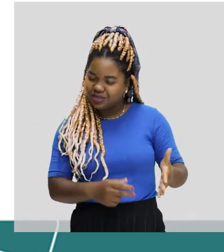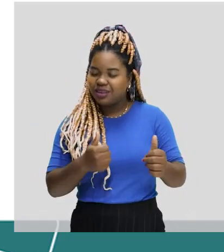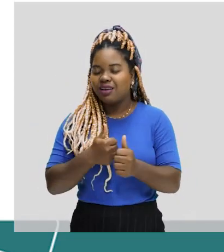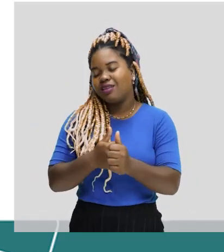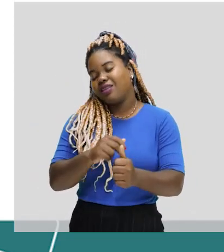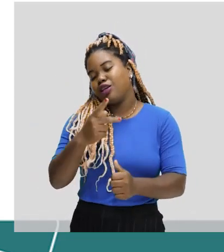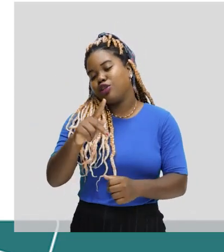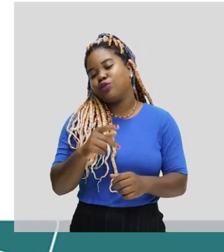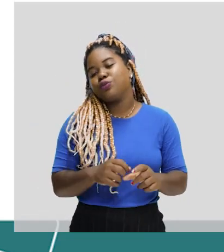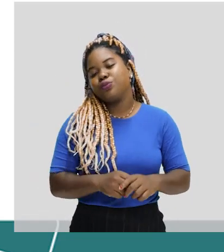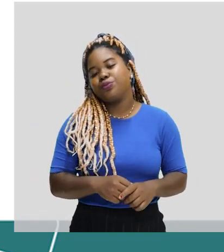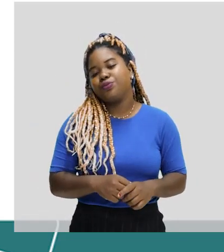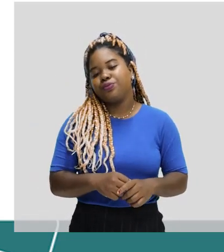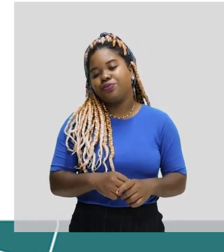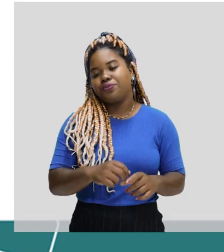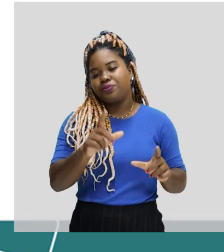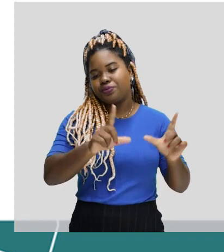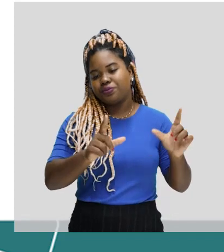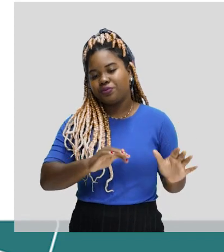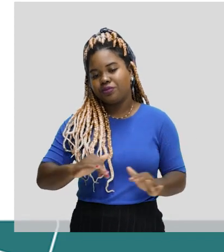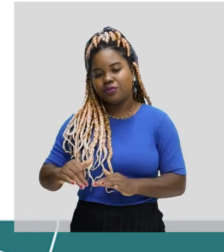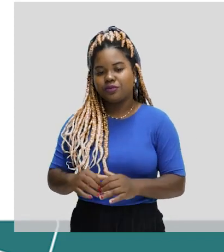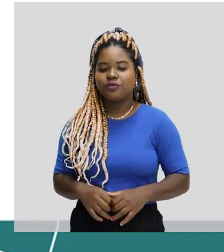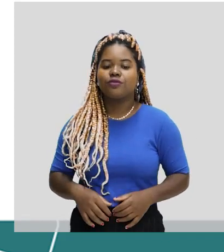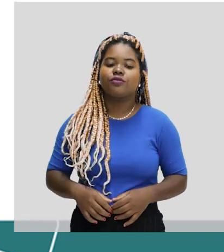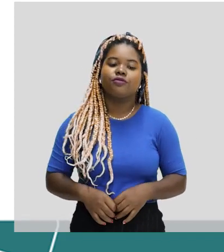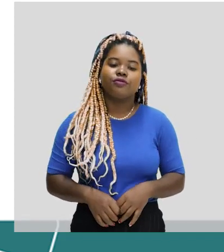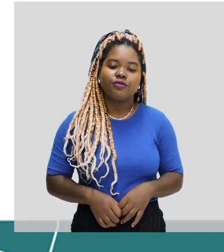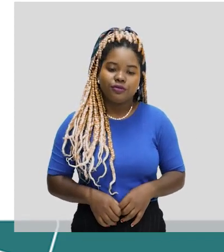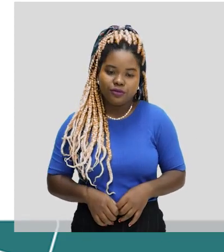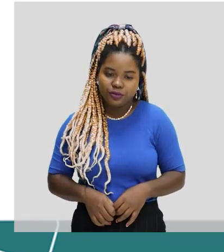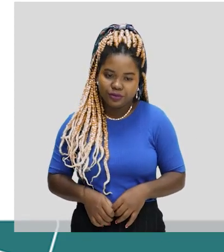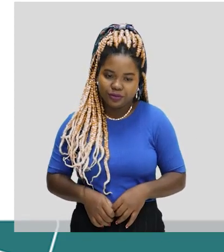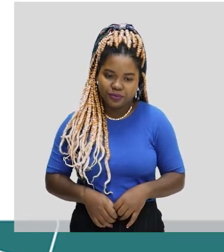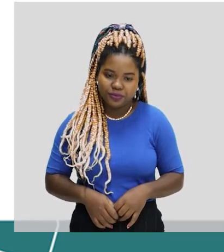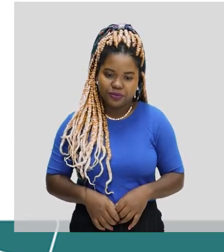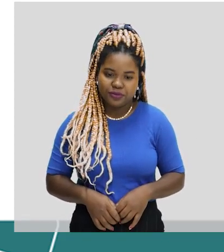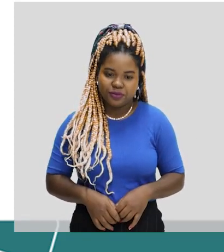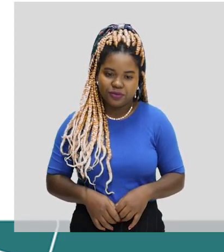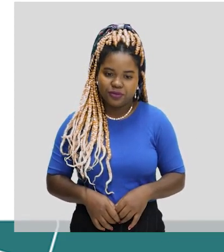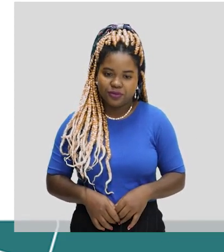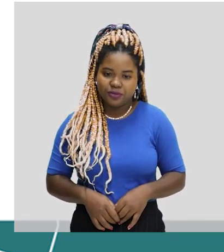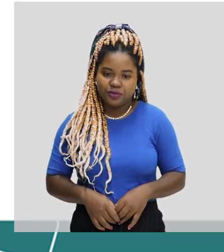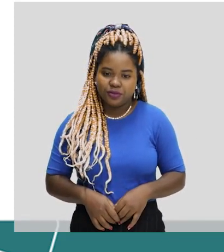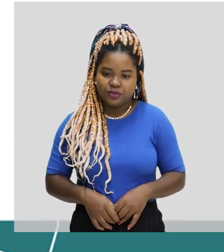aí na tua tela. Assinale a alternativa que completa corretamente as frases.